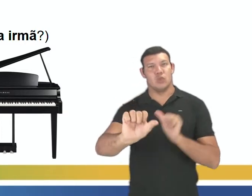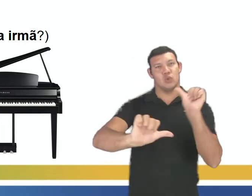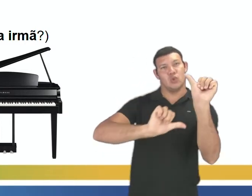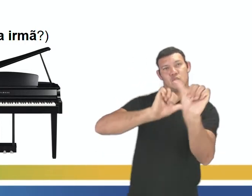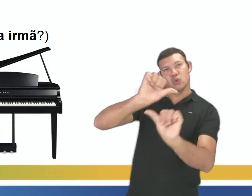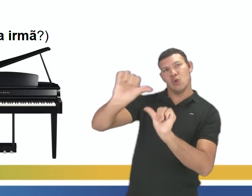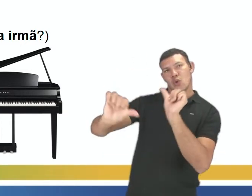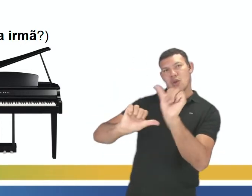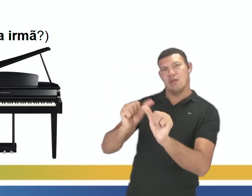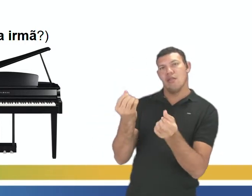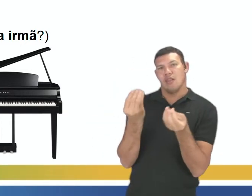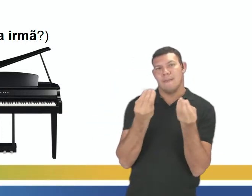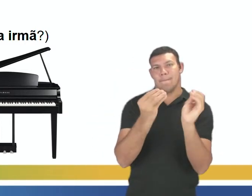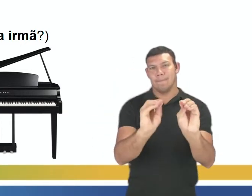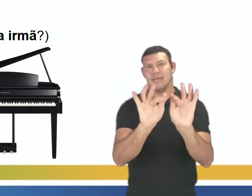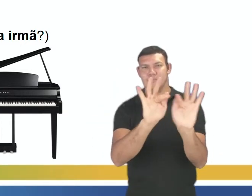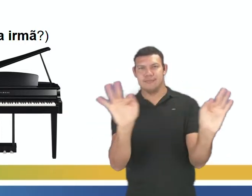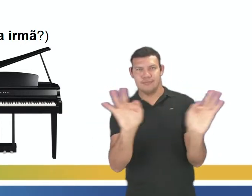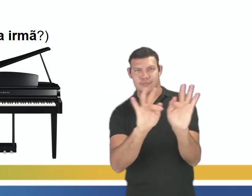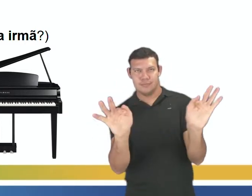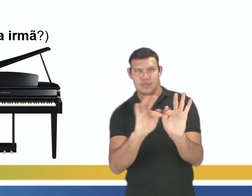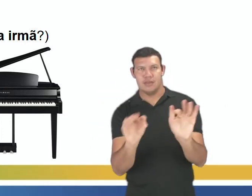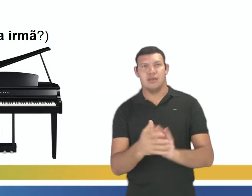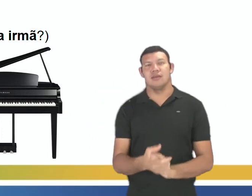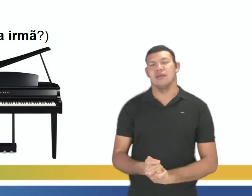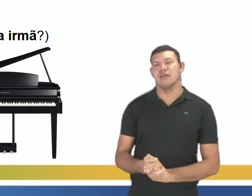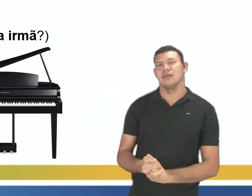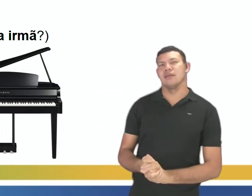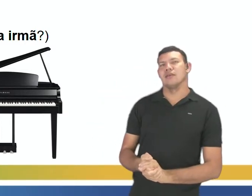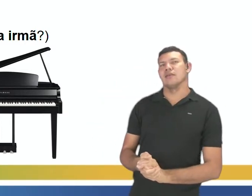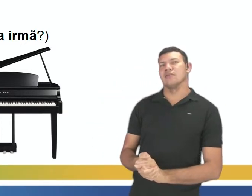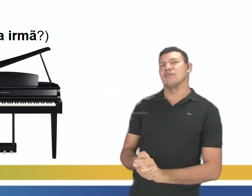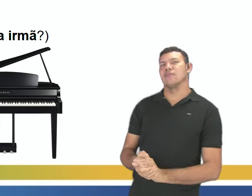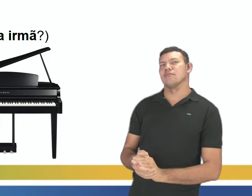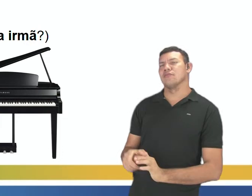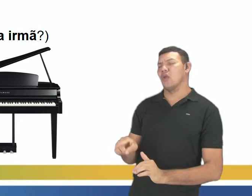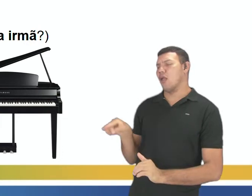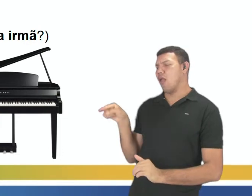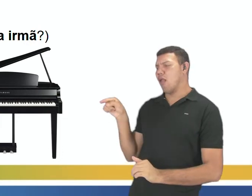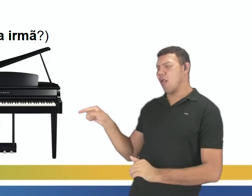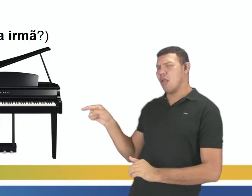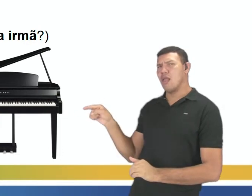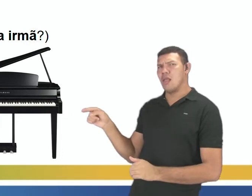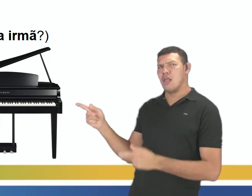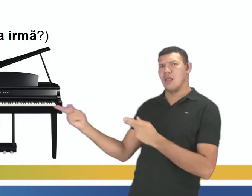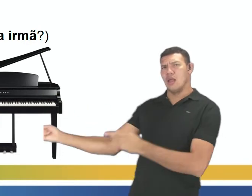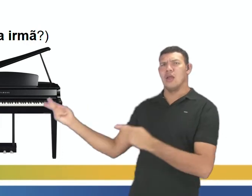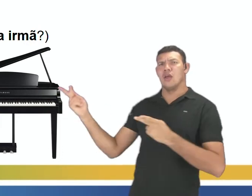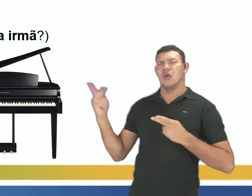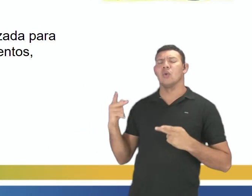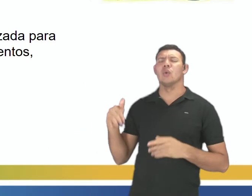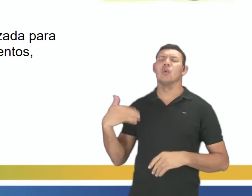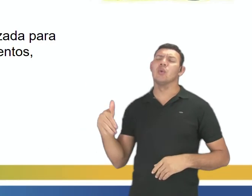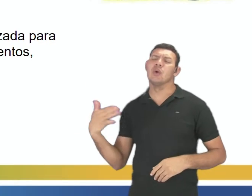us? Ok? Quando ela nos visitará. Tudo bem?